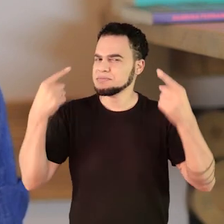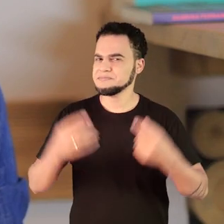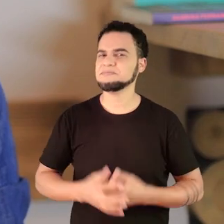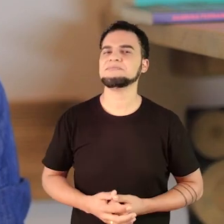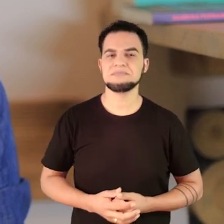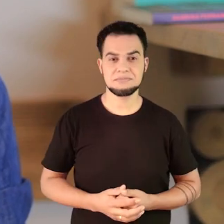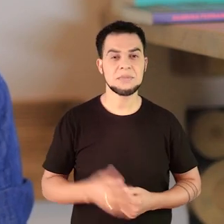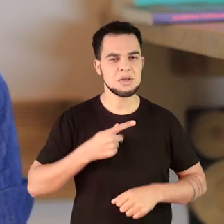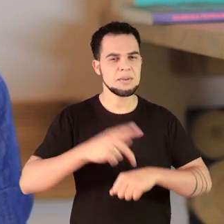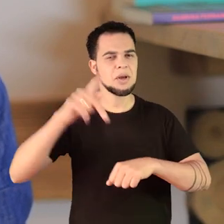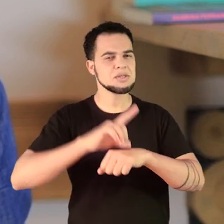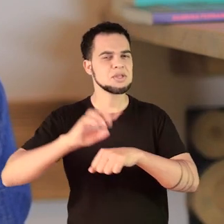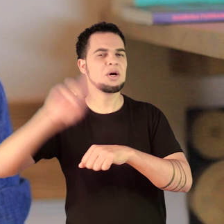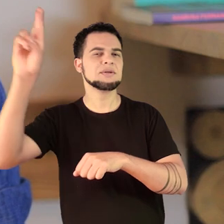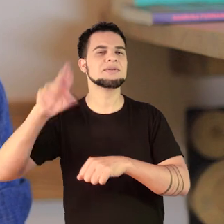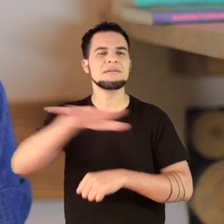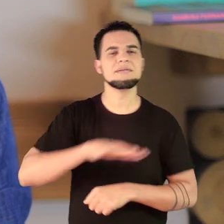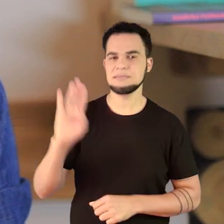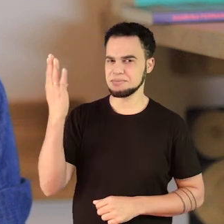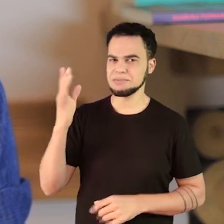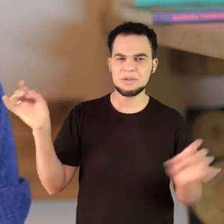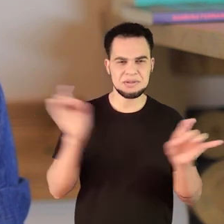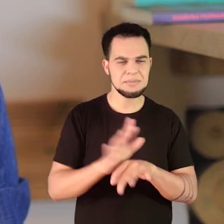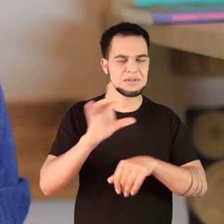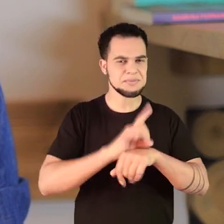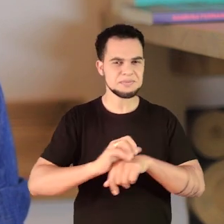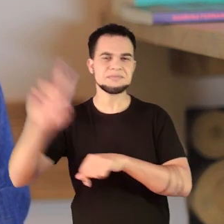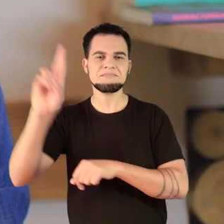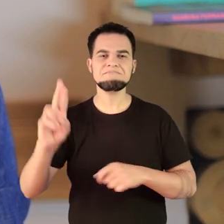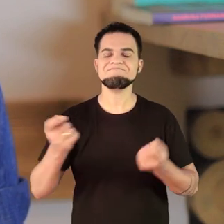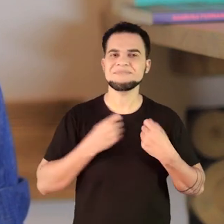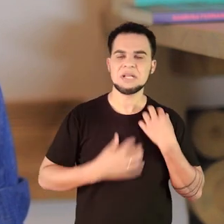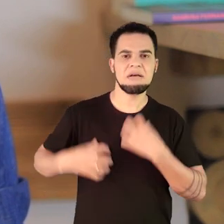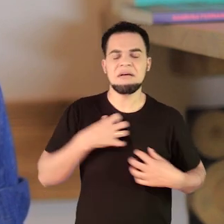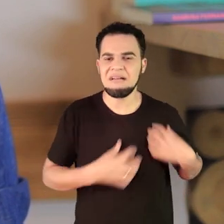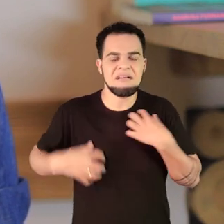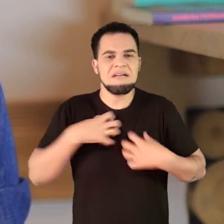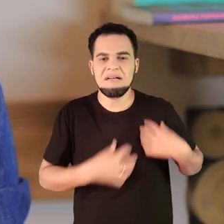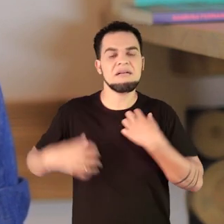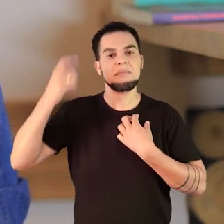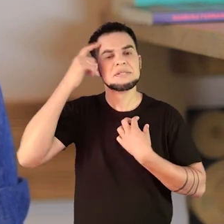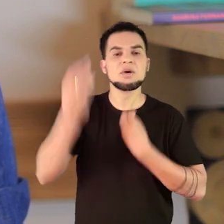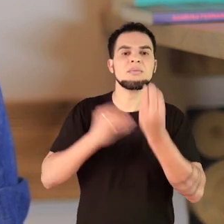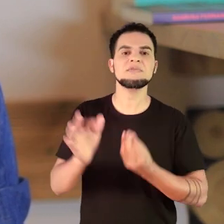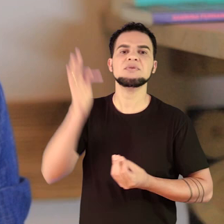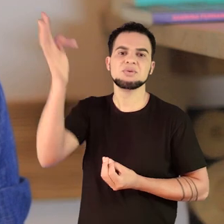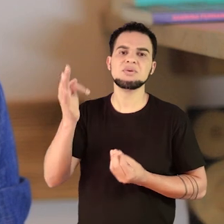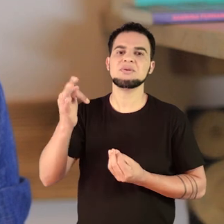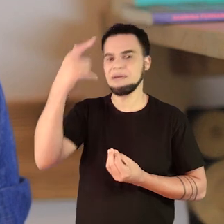enlouquecer. Sou pós-doc da área de biológicas. Desde que terminei o doutorado, tenho crises de ansiedade ao pensar no meu futuro na